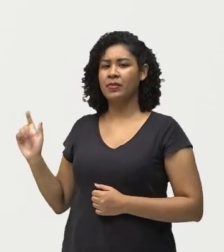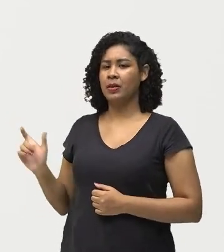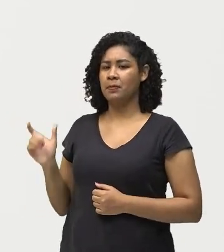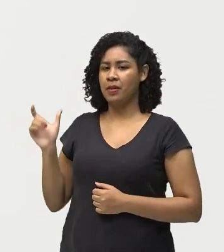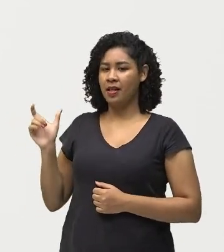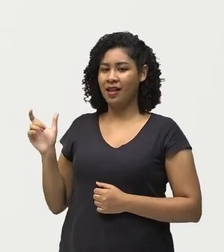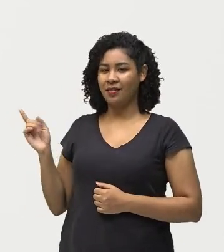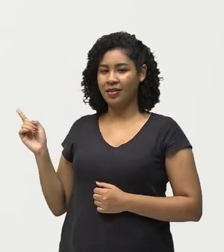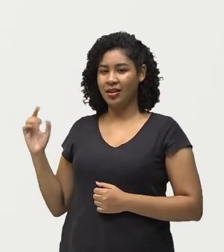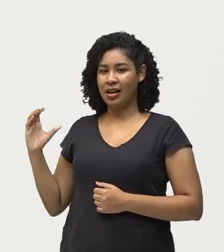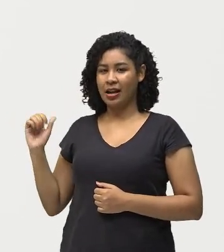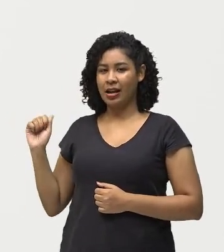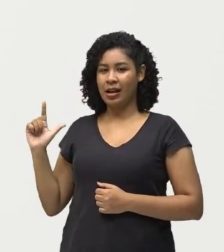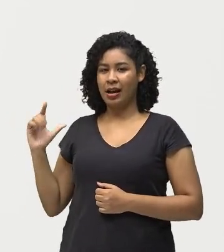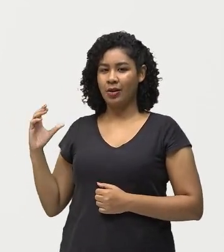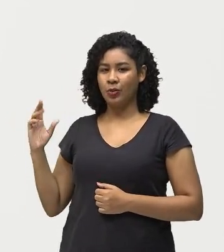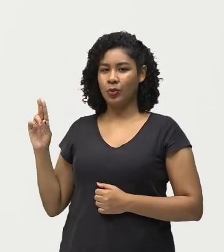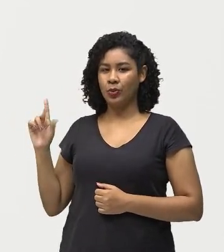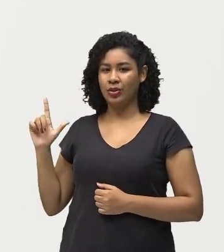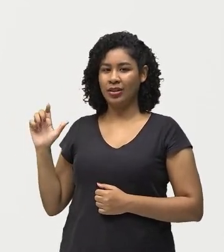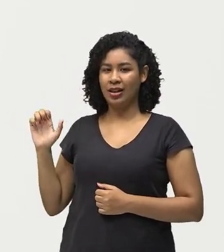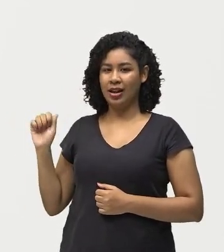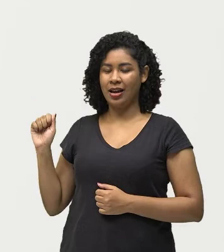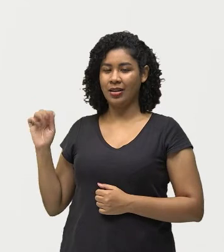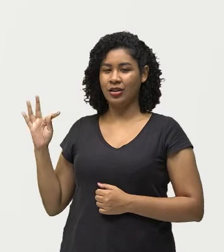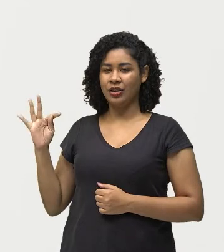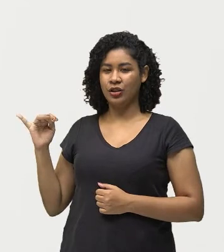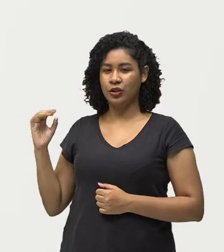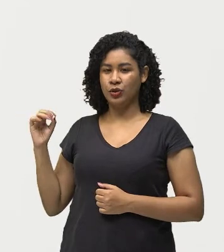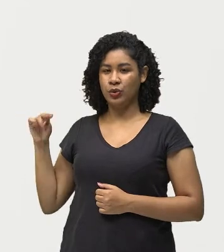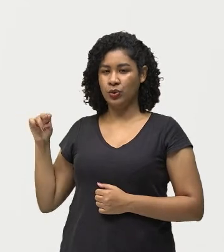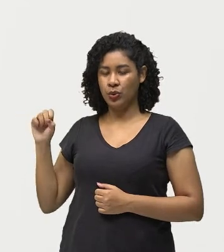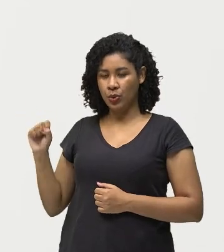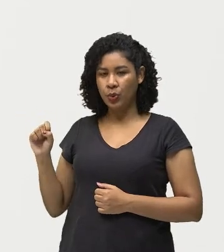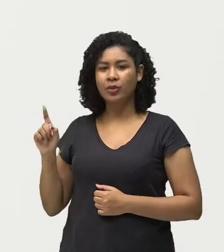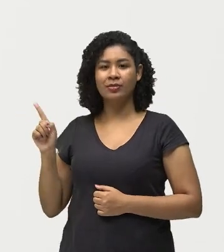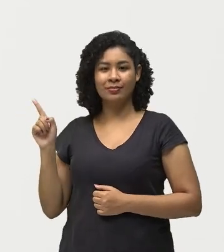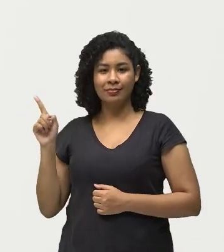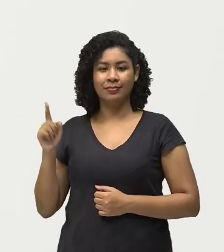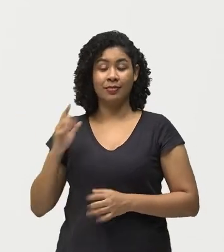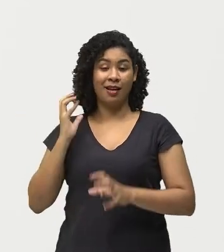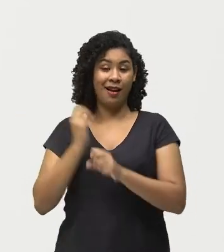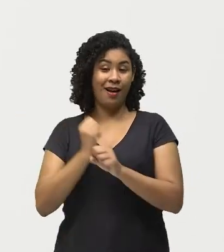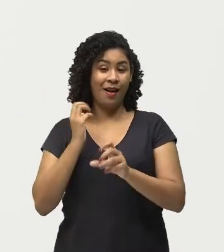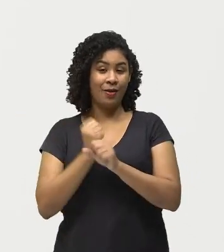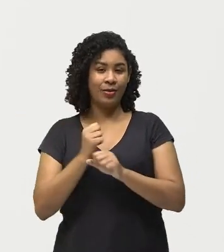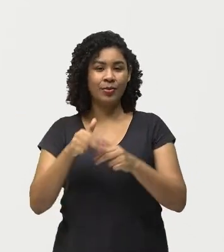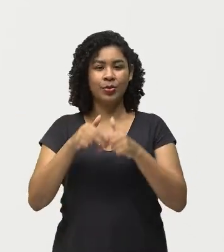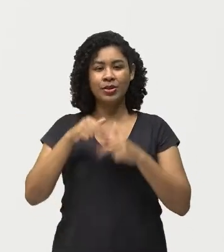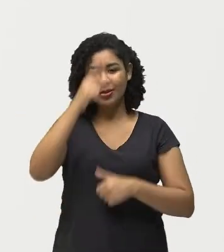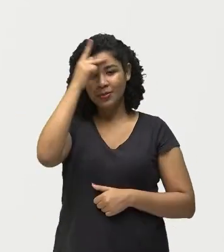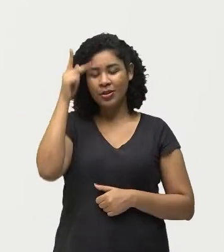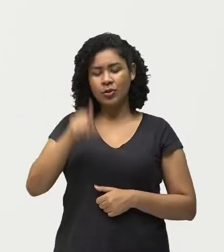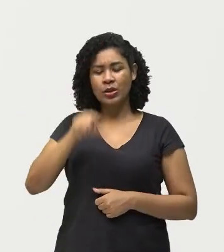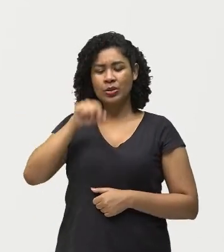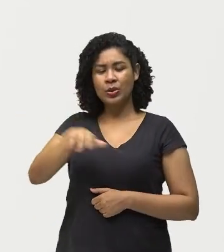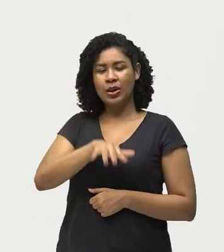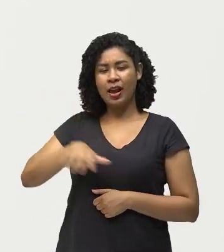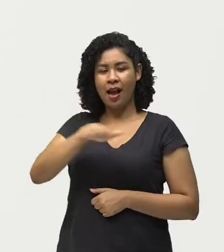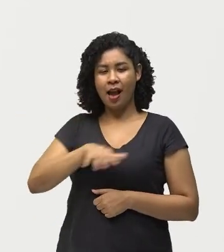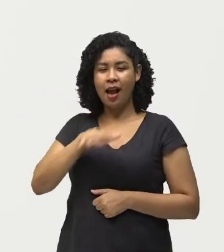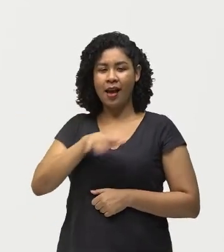cálculos. Então, quem escolhe esse tipo de área, né, da ciência da computação tem que estar preparado para fazer muitos cálculos e